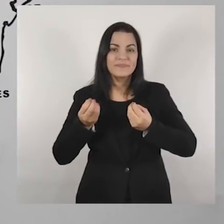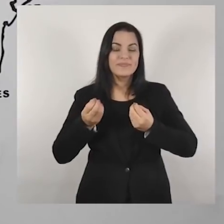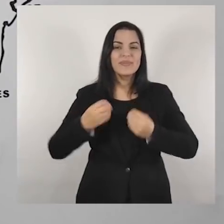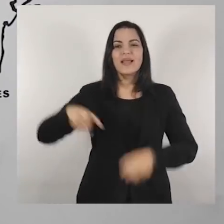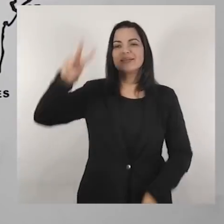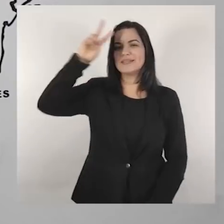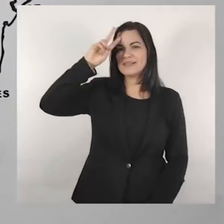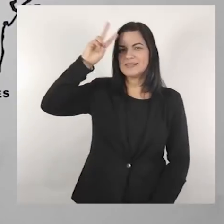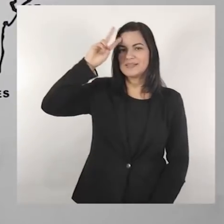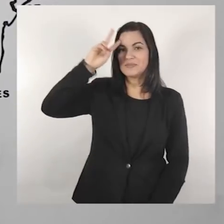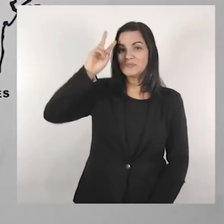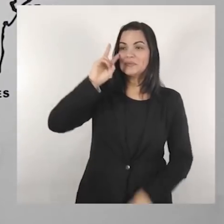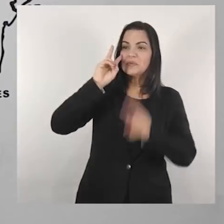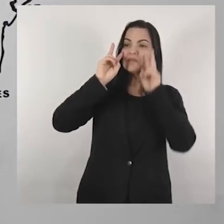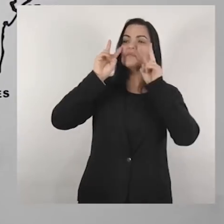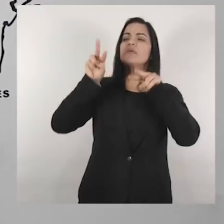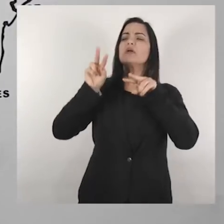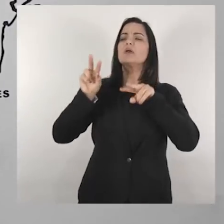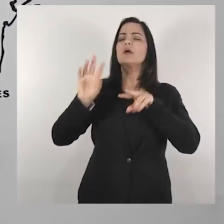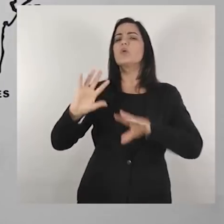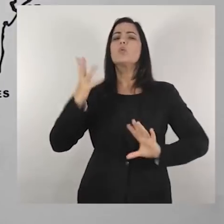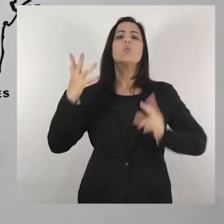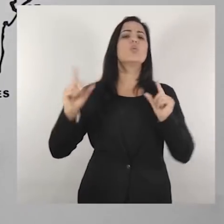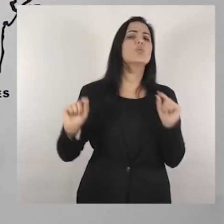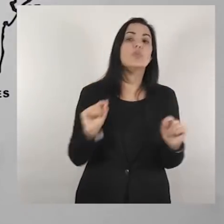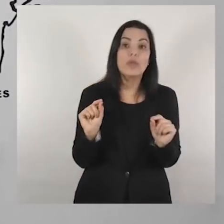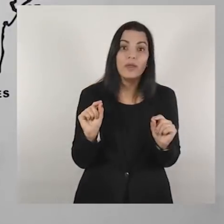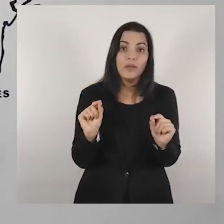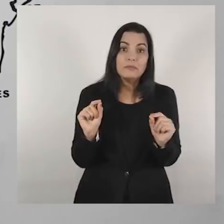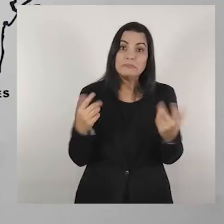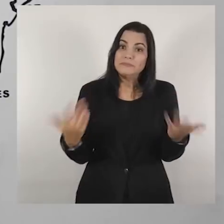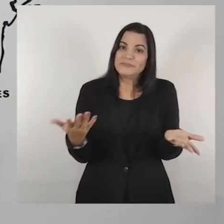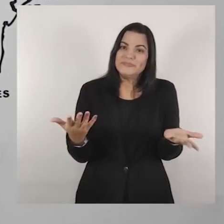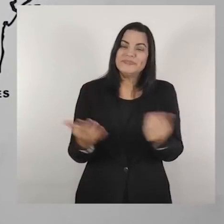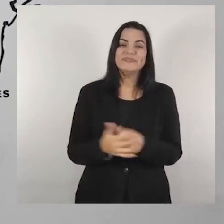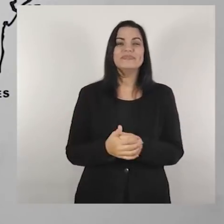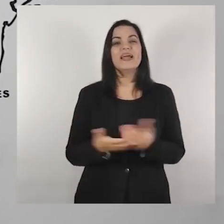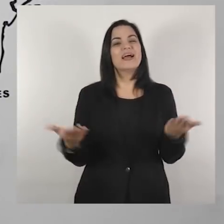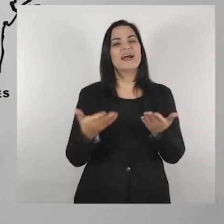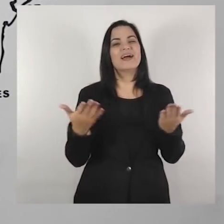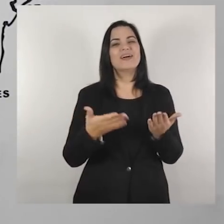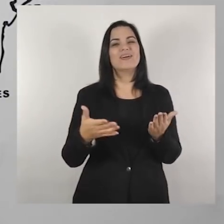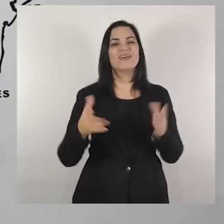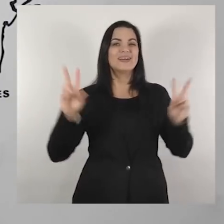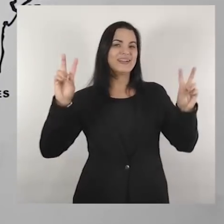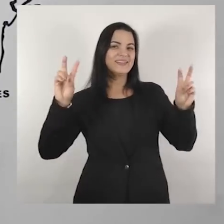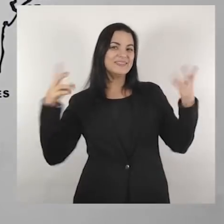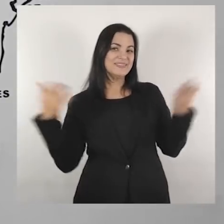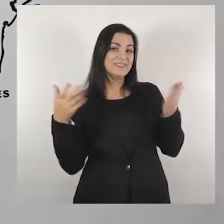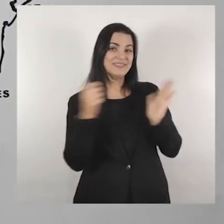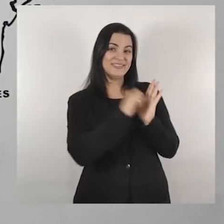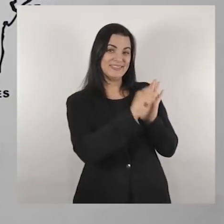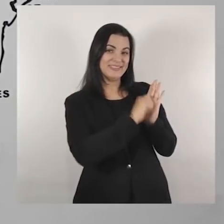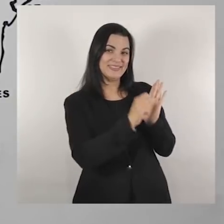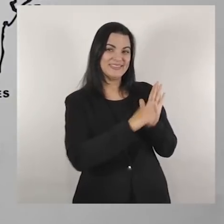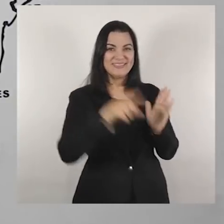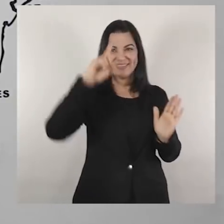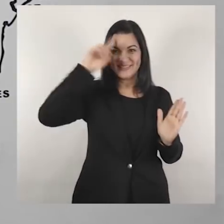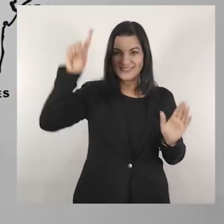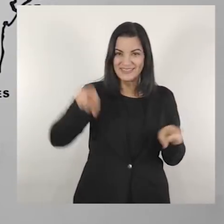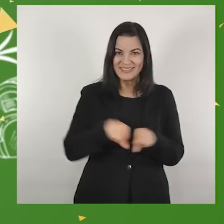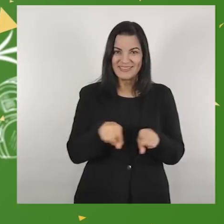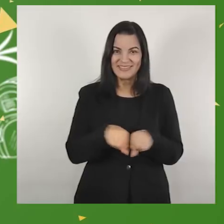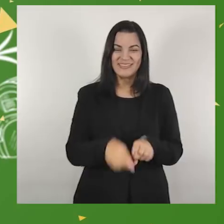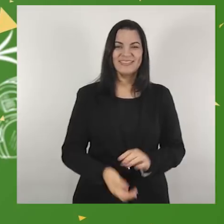E aí na segunda-feira a gente vê o que aconteceu com o nosso experimento. Agora já anotem o assunto de hoje e a